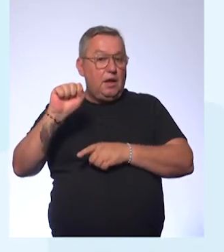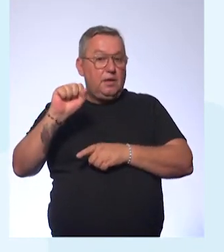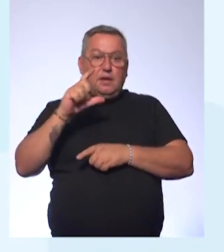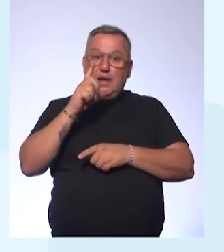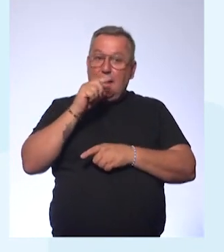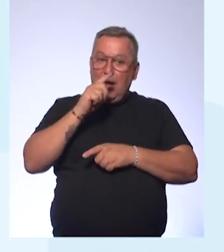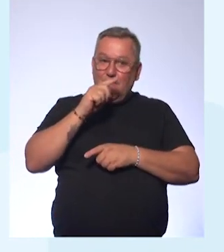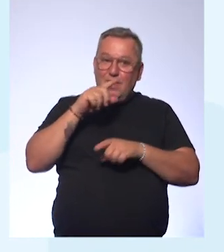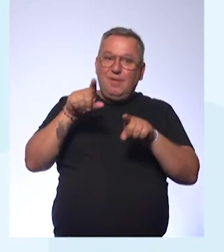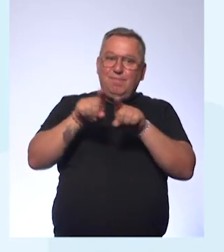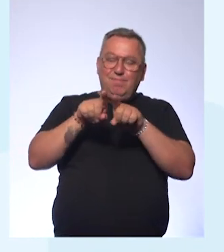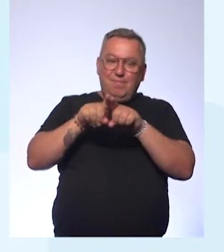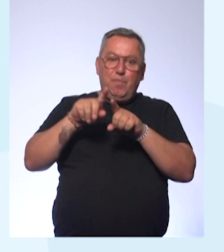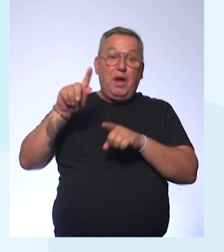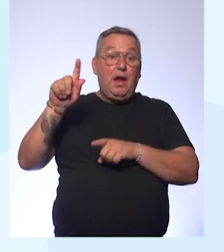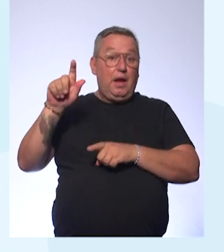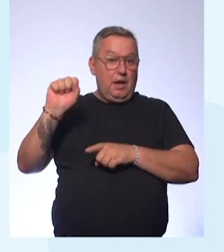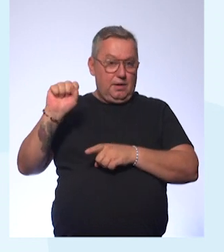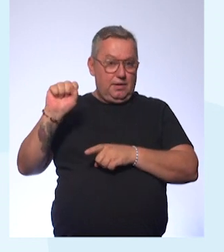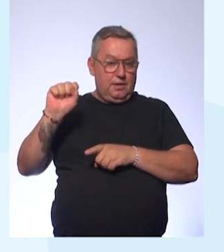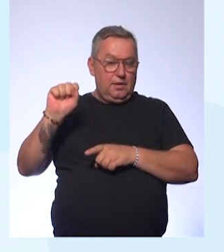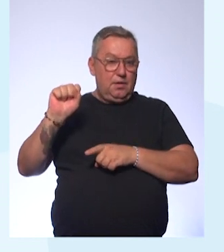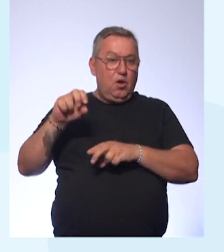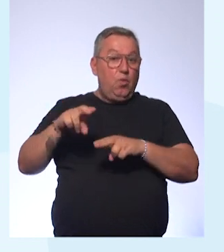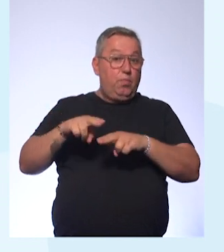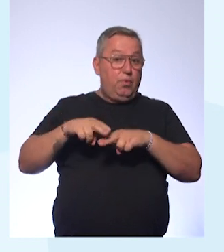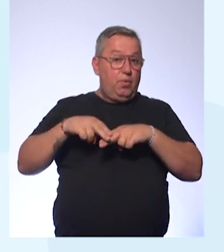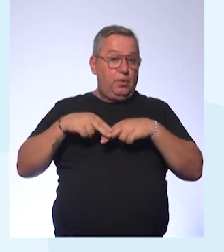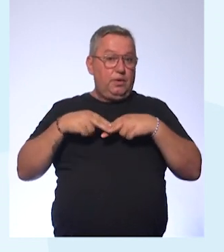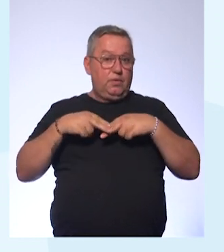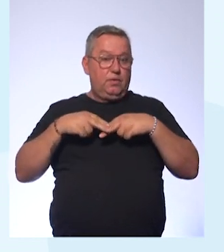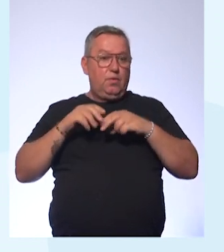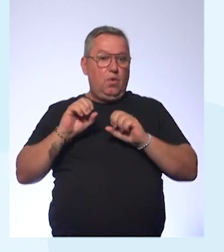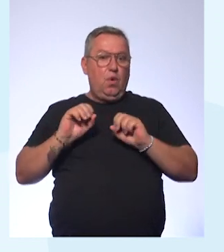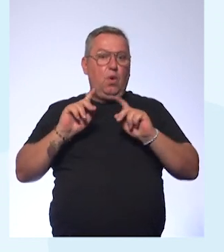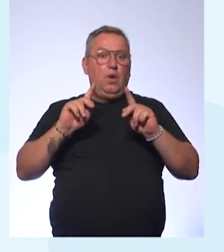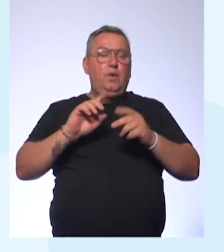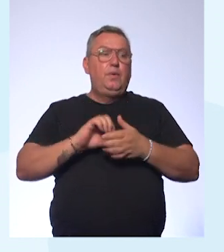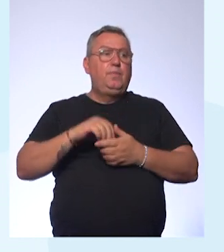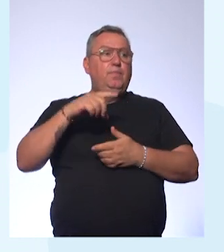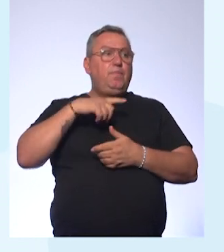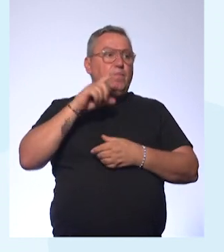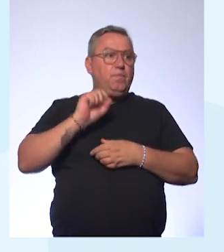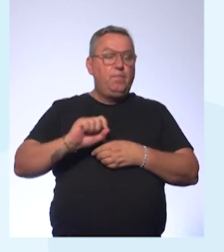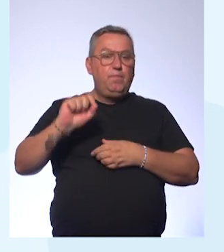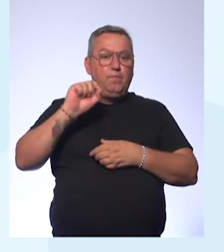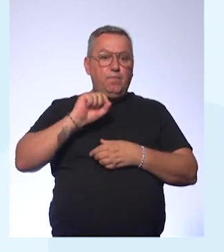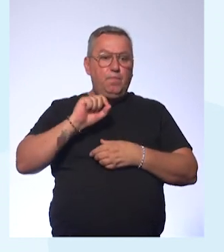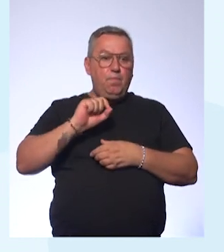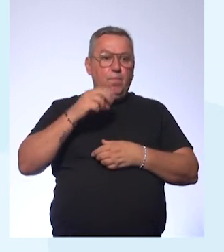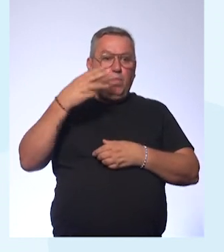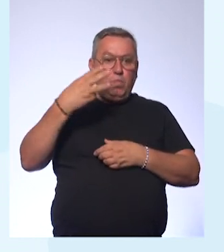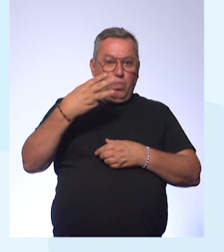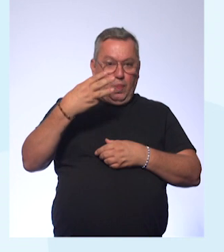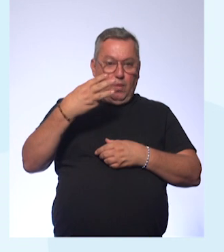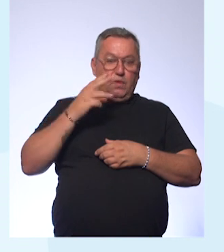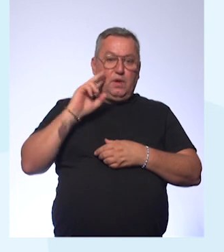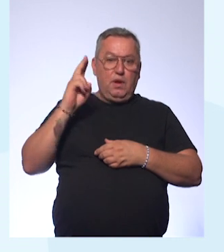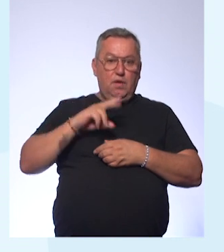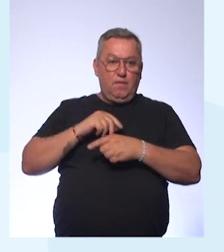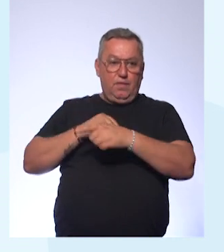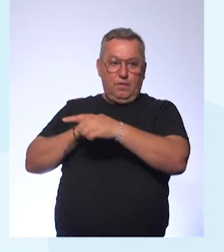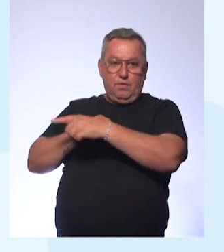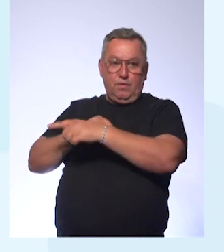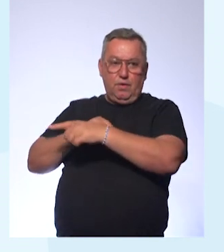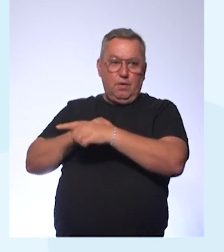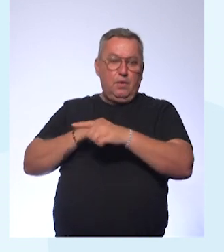água também no estado gasoso. Portanto, ok, temos aqui os três estados físicos da